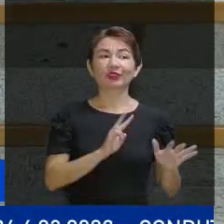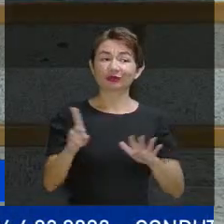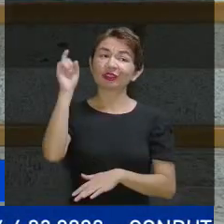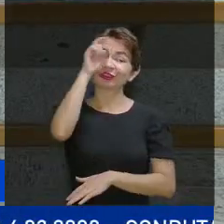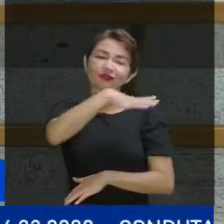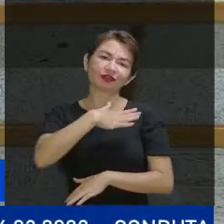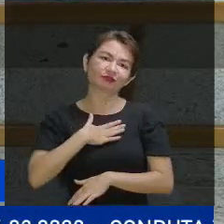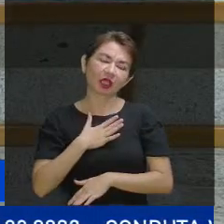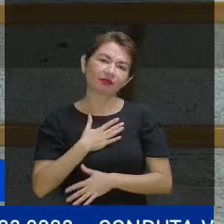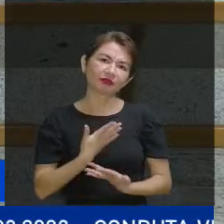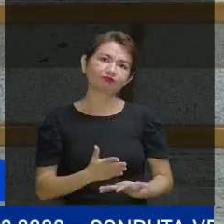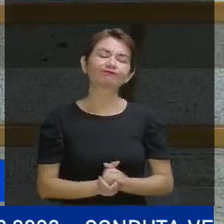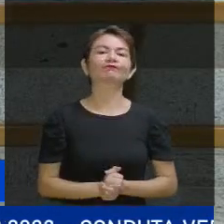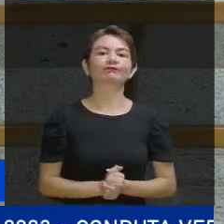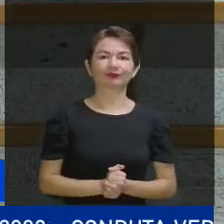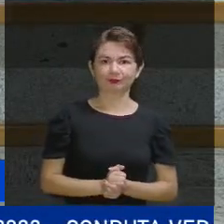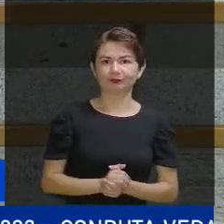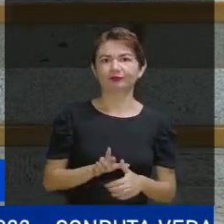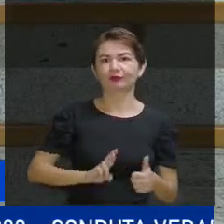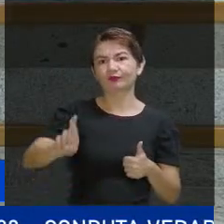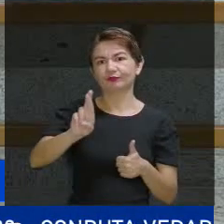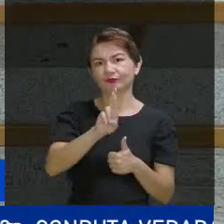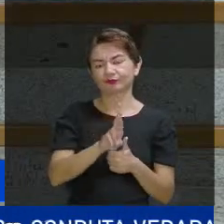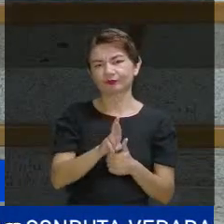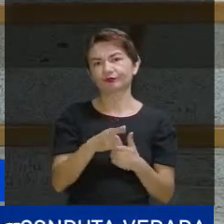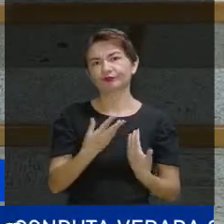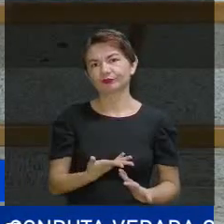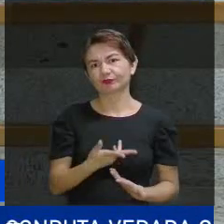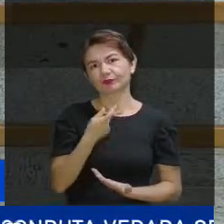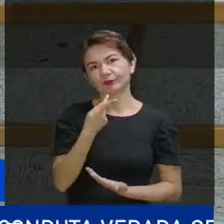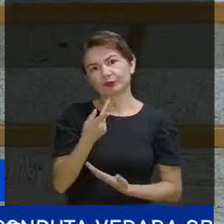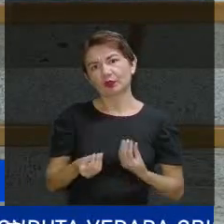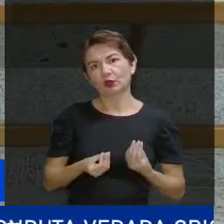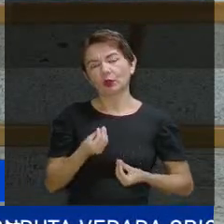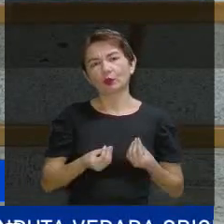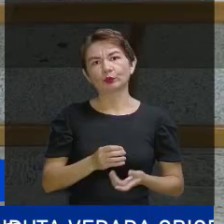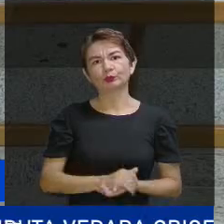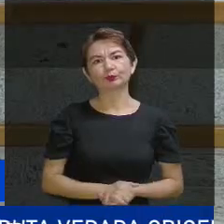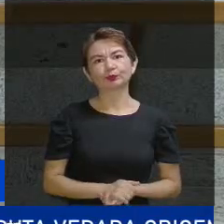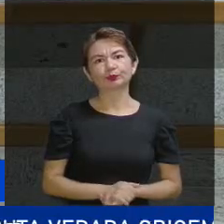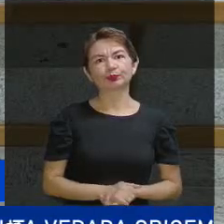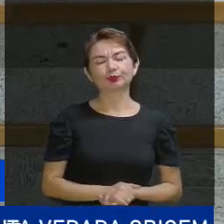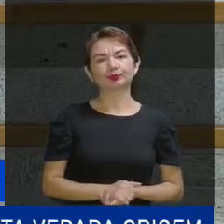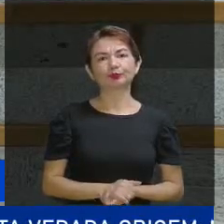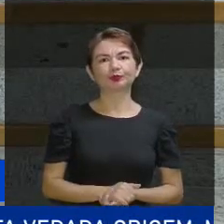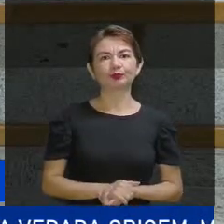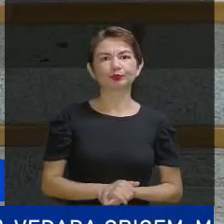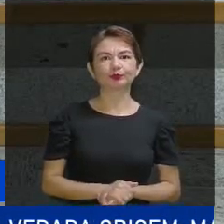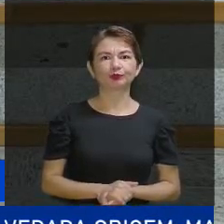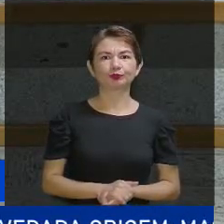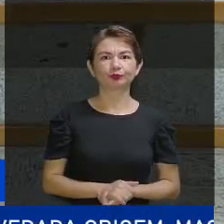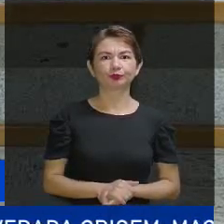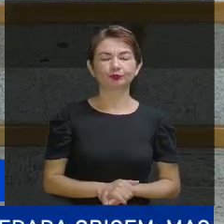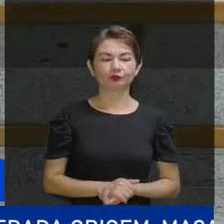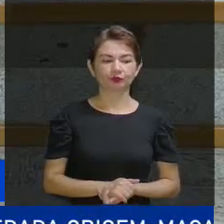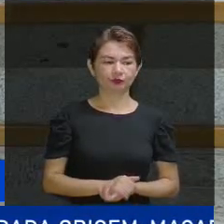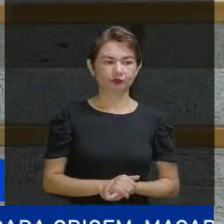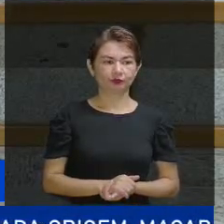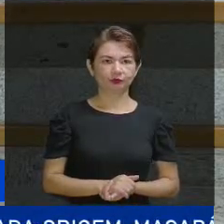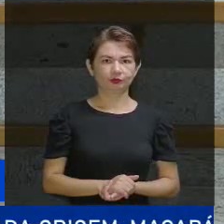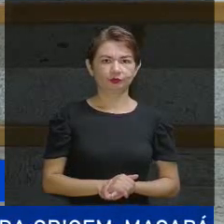difícil. Vamos lá, então. A doutora Sara, foco na paz central da mesa. Ministério Público, por precaução,